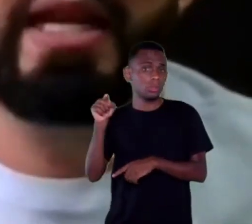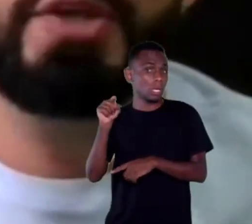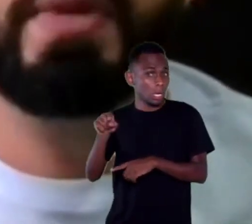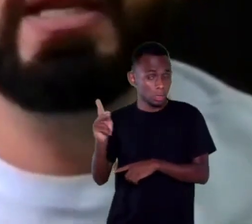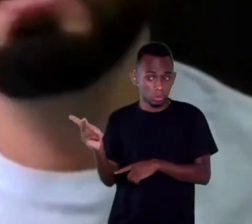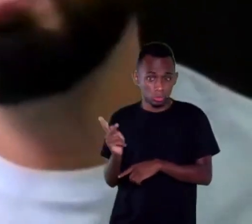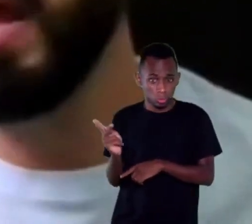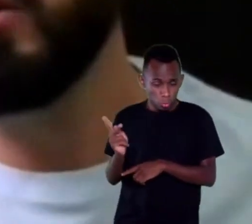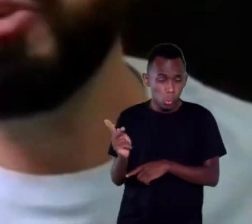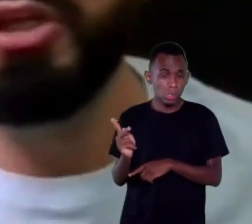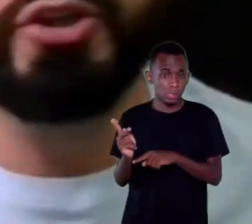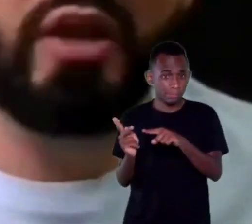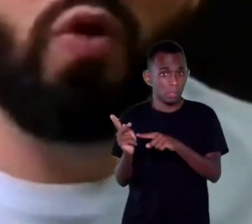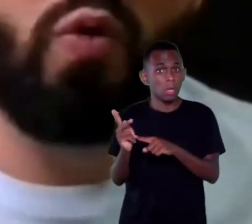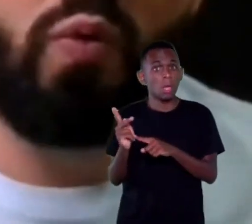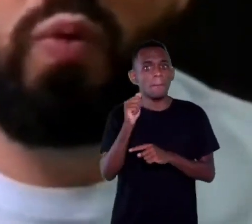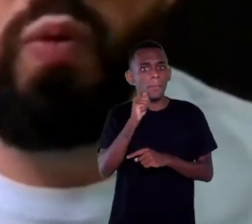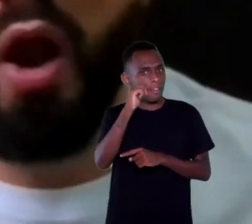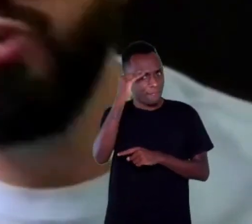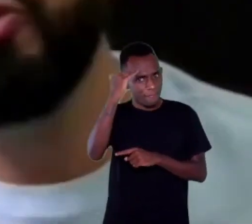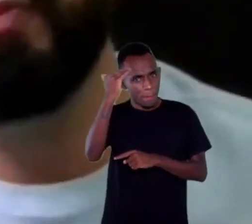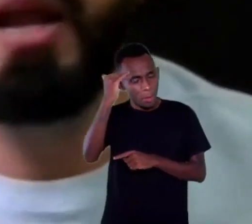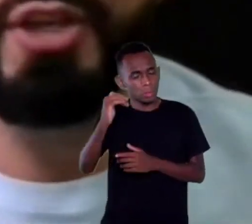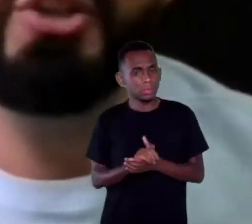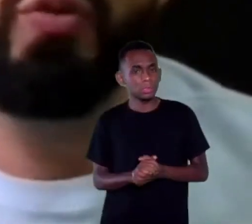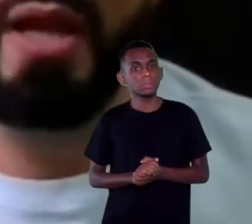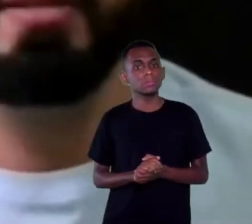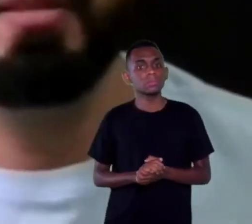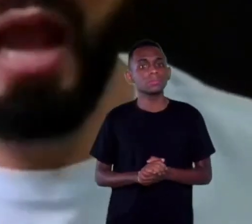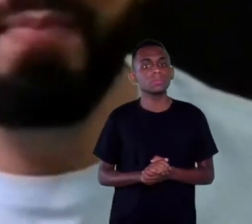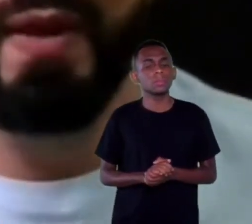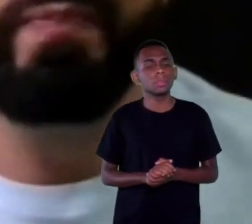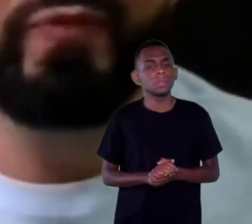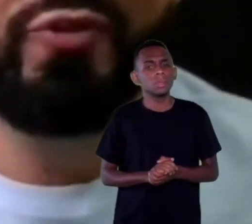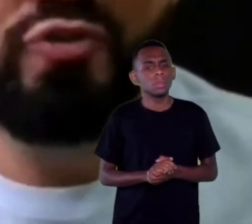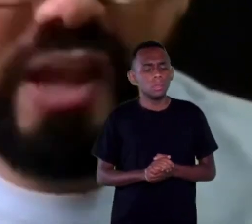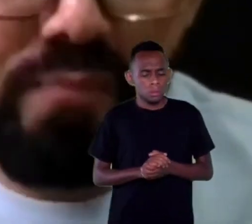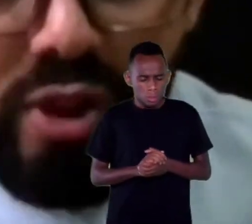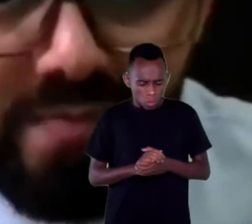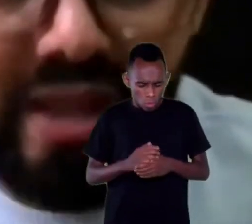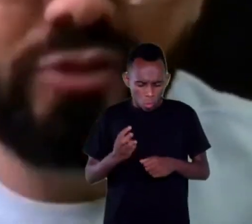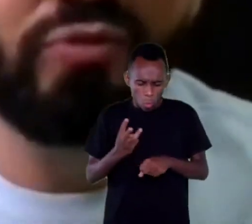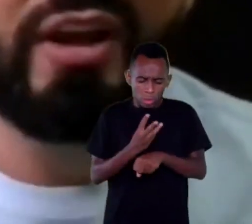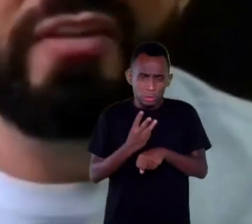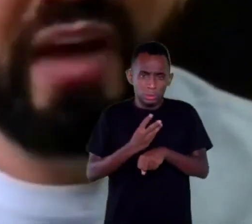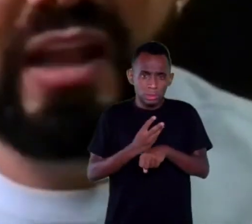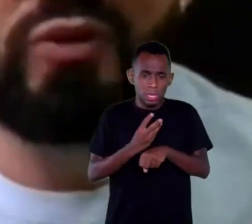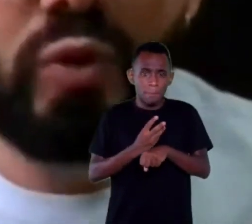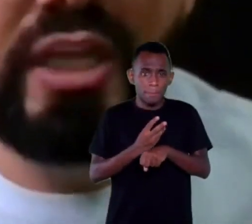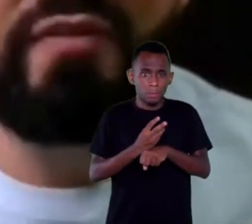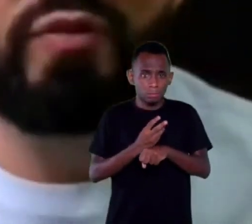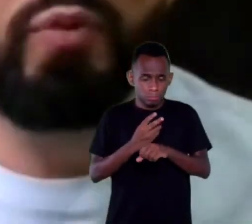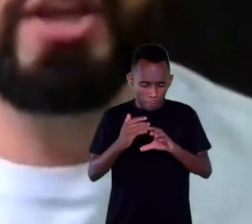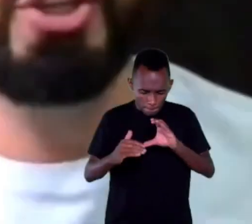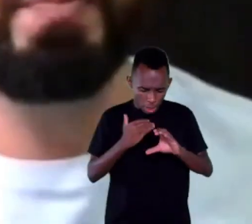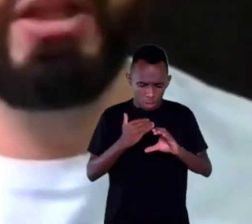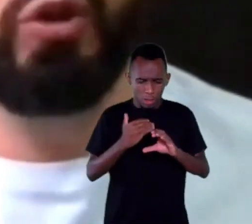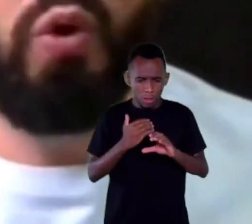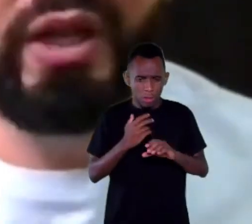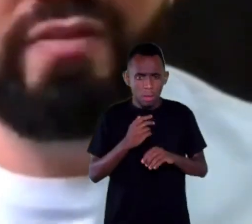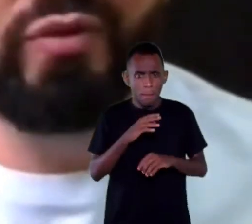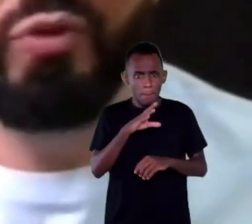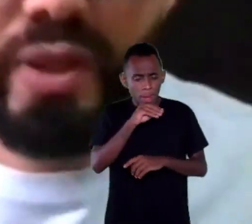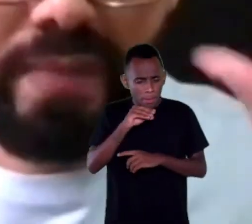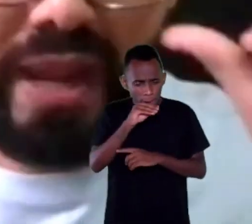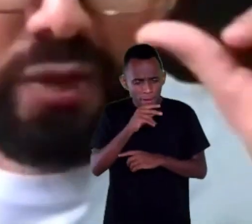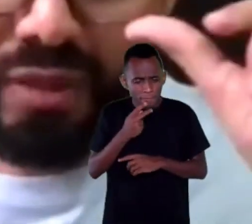Sá e Margarete Menezes, um belo dia, chegou um áudio para a gente no WhatsApp de um depoimento falando do livro, porque a gente